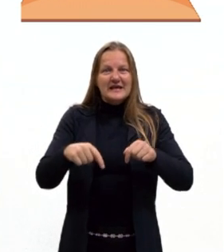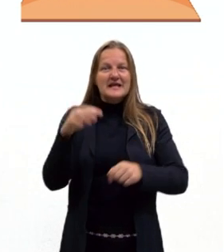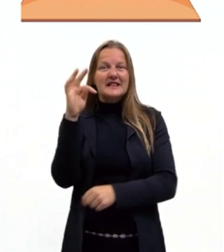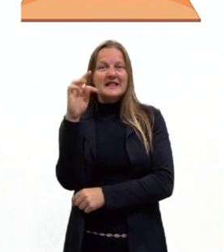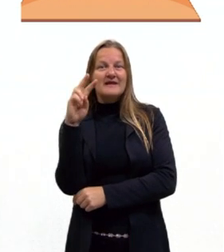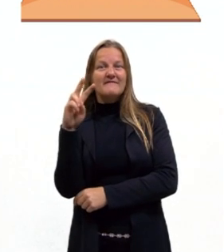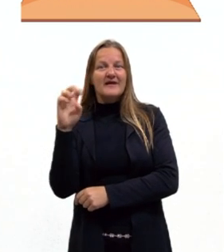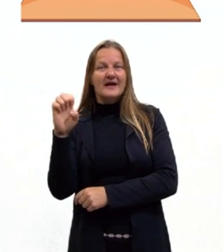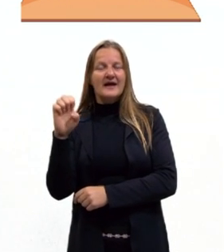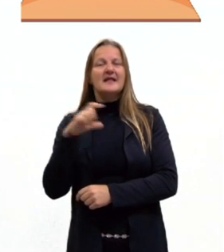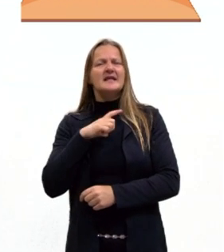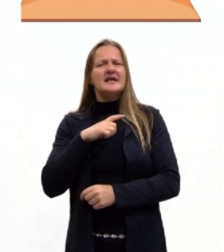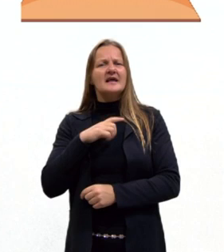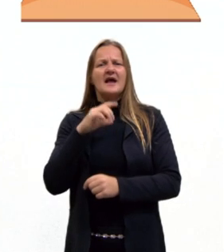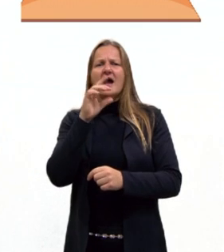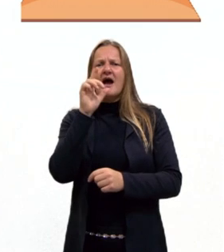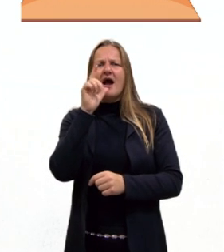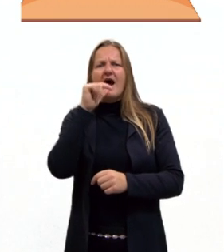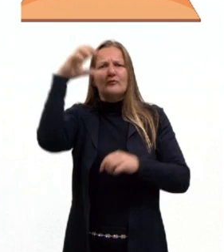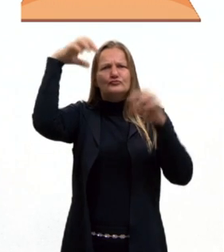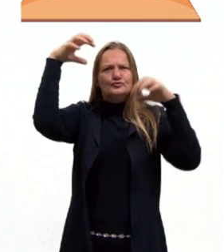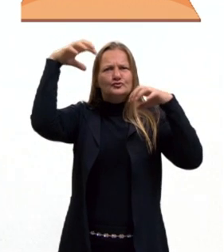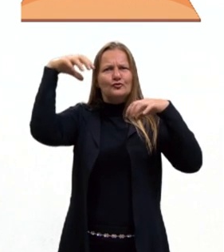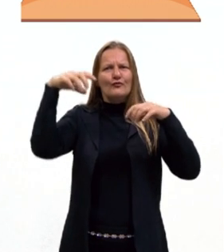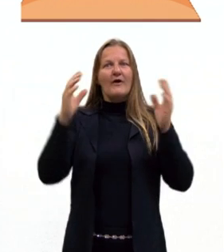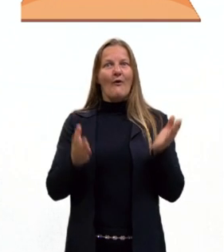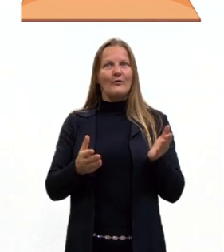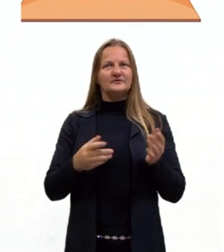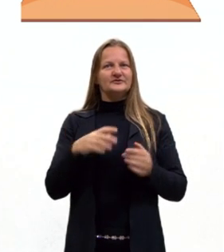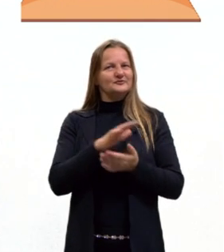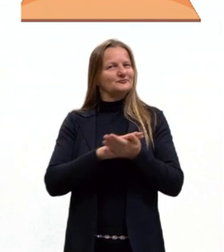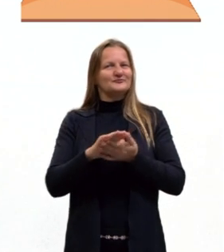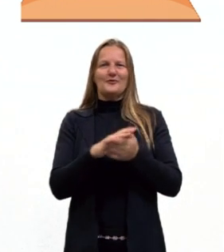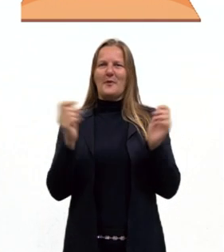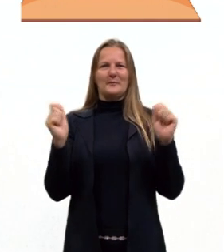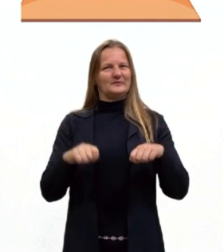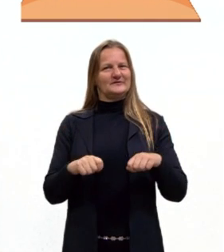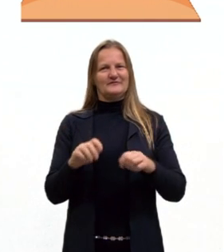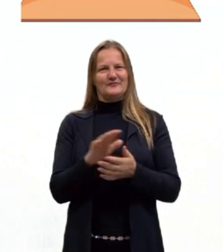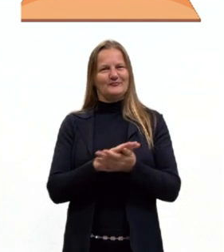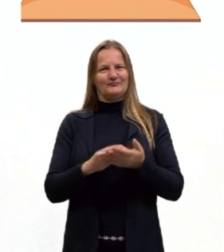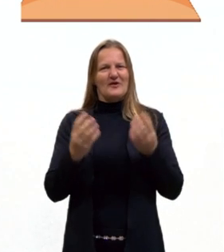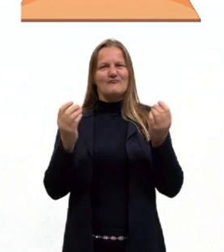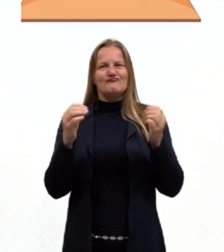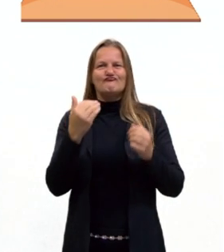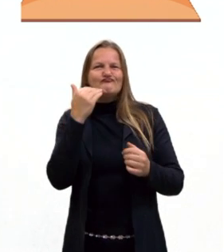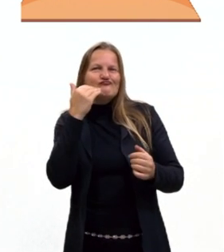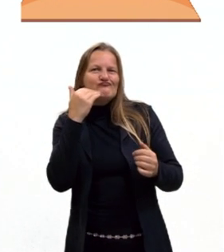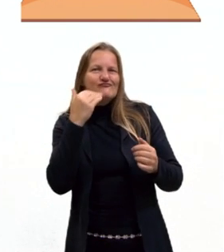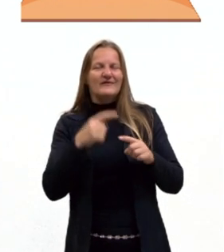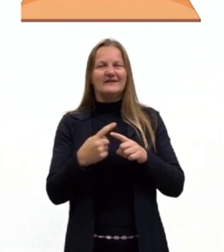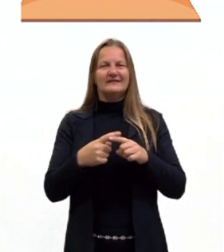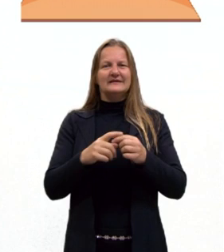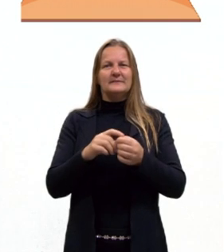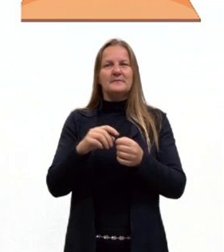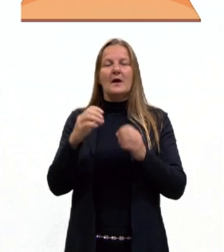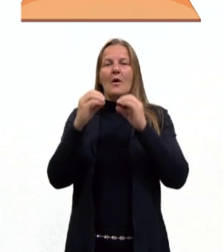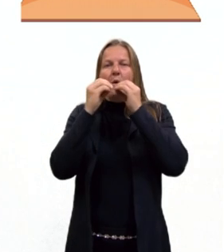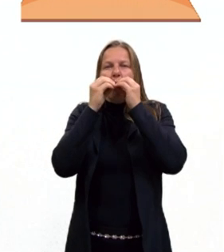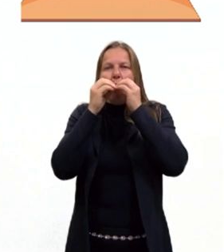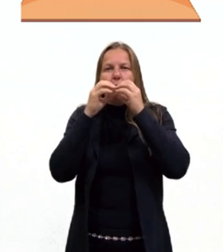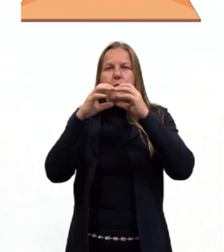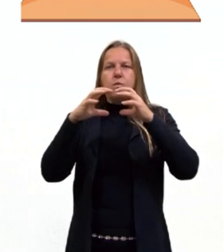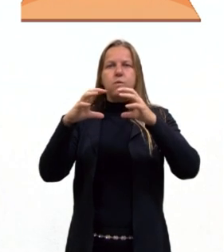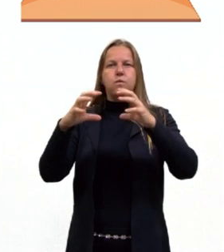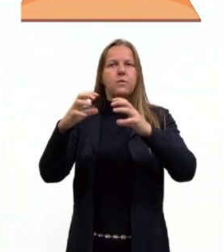estúdio novamente por conta da umidade nela só vai funcionar quando o tempo estiver bem seco tá a gente pode flexionar então um balão